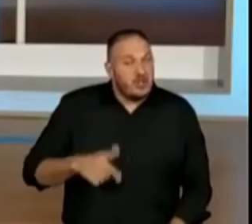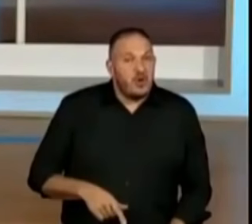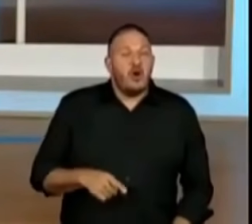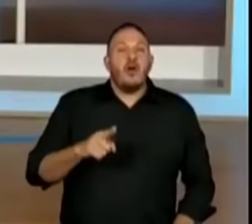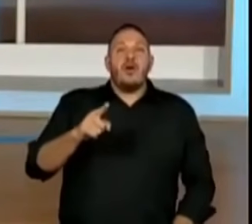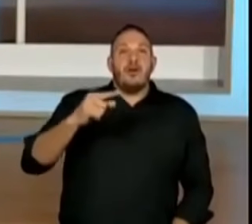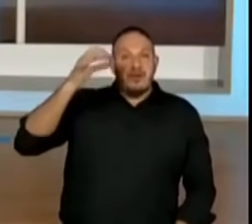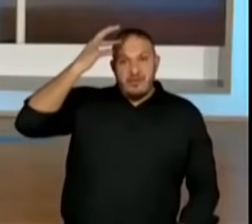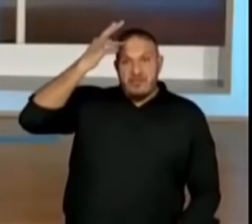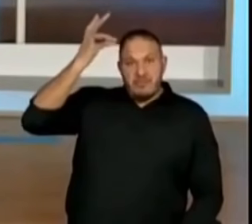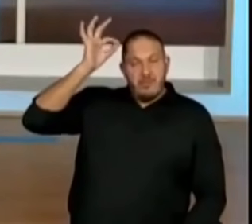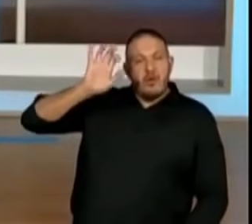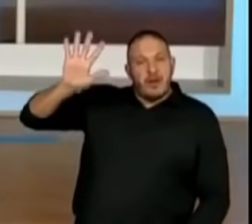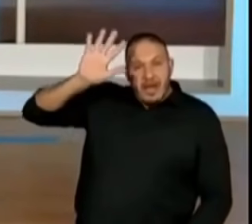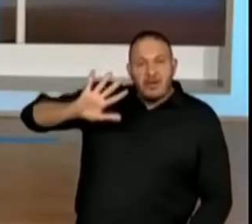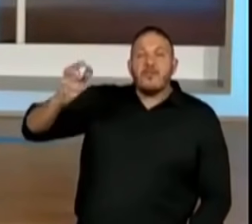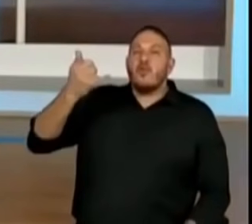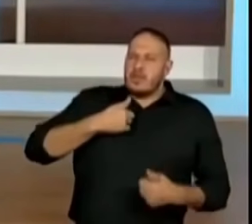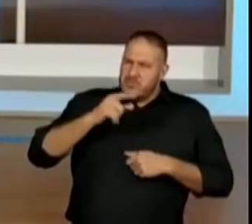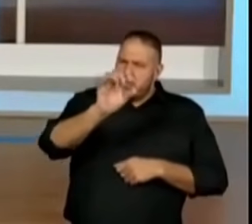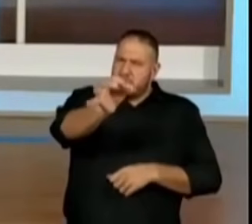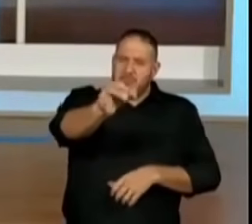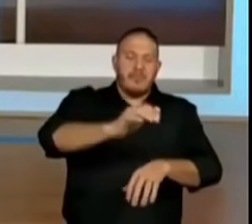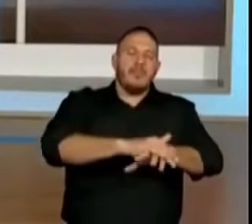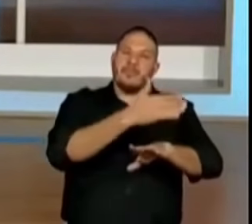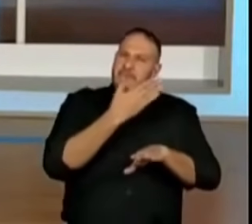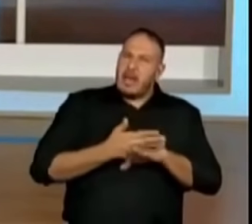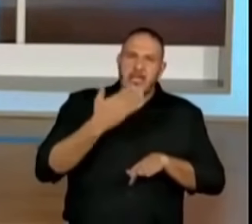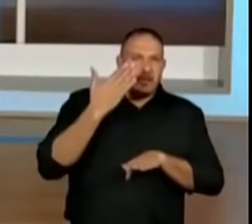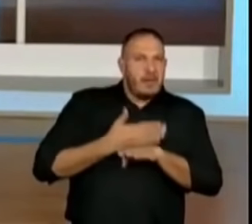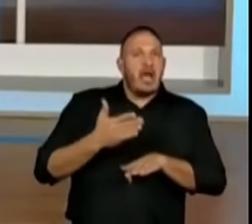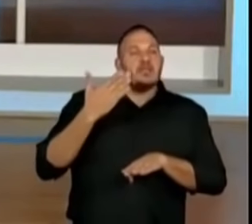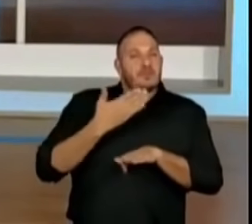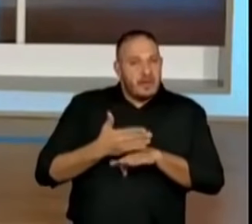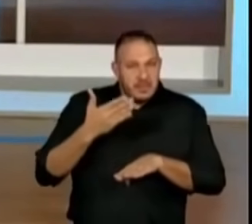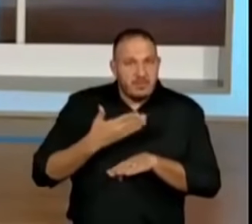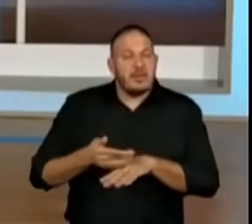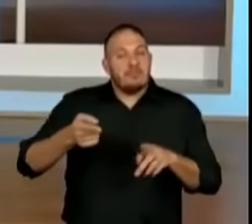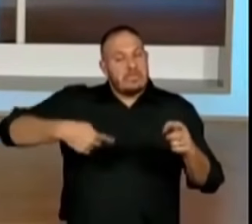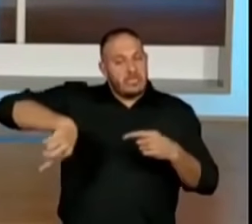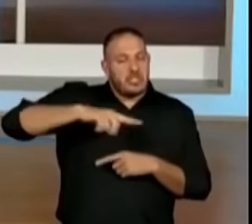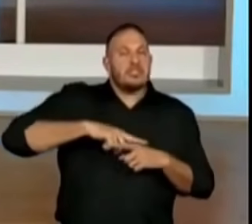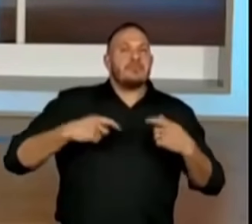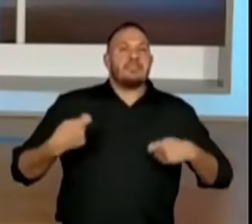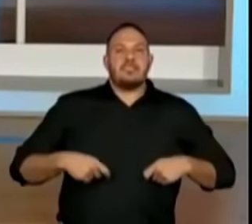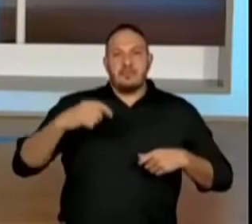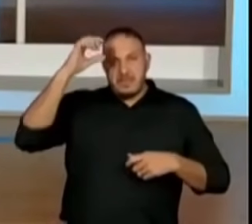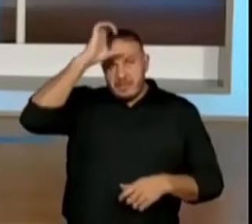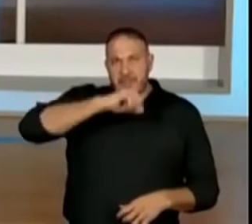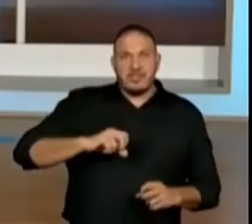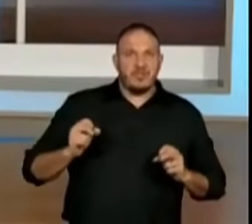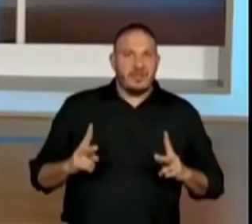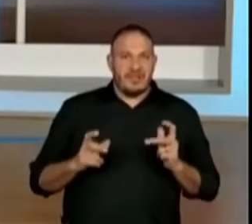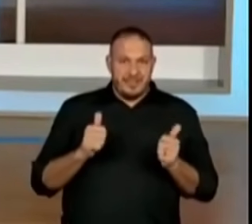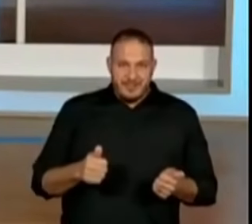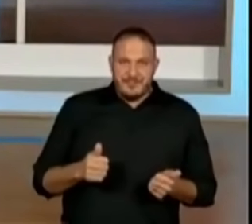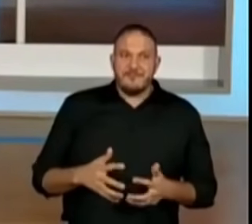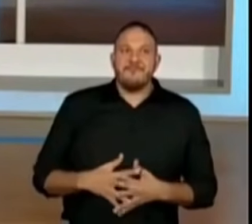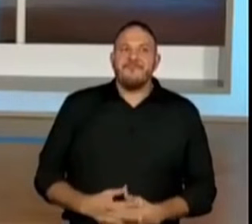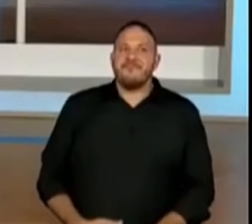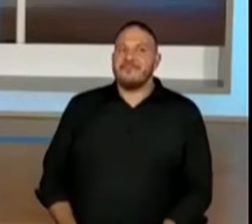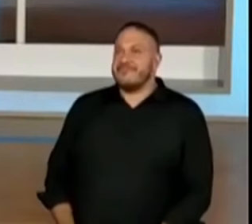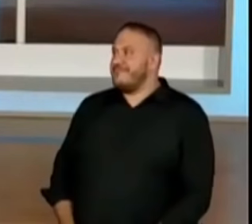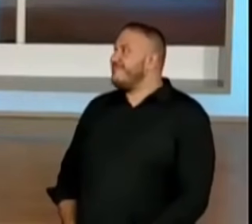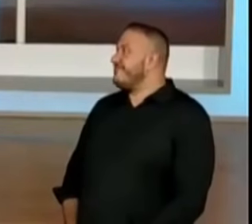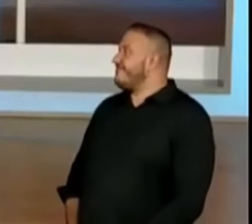Isolete falou, praticando. Super acho, é praticando mesmo que a gente faz e que a gente aprende, ok? Então,